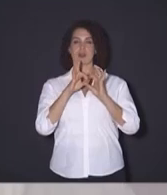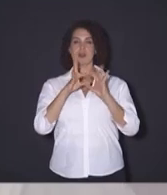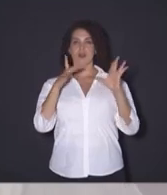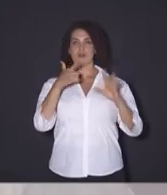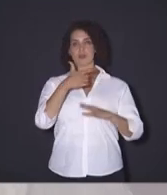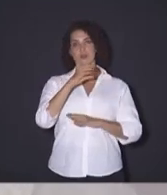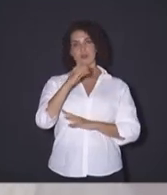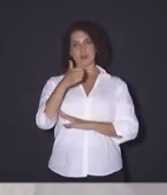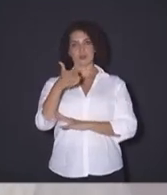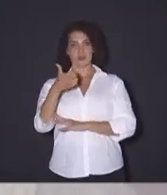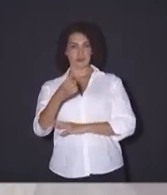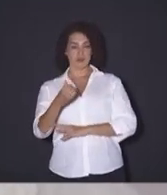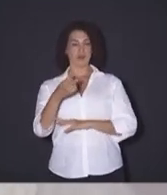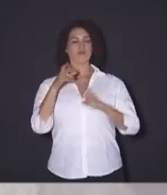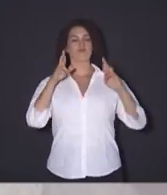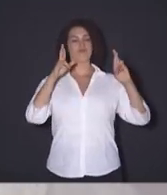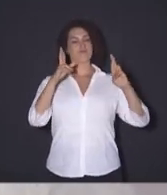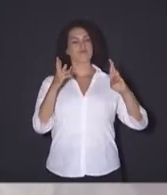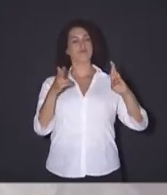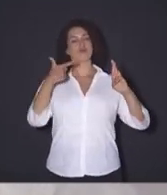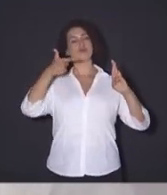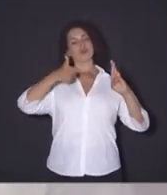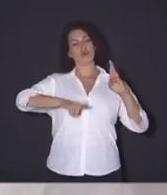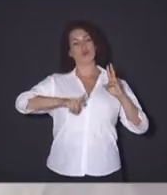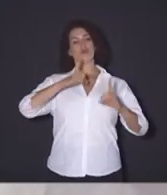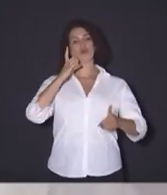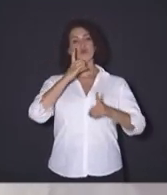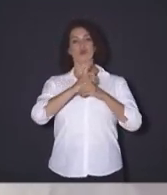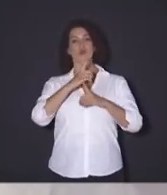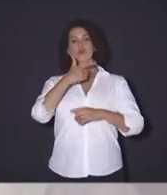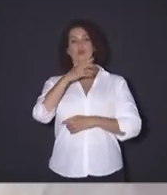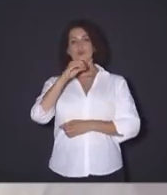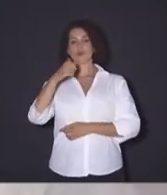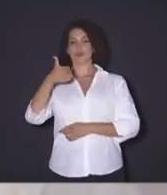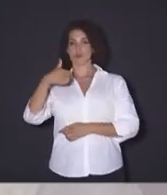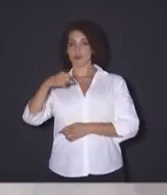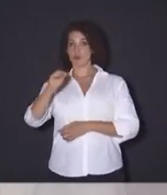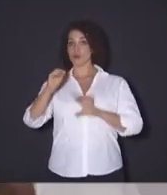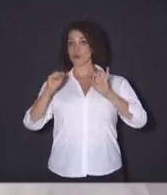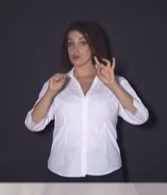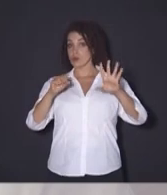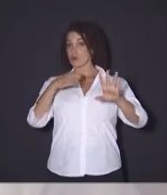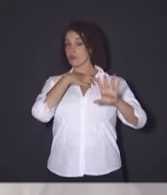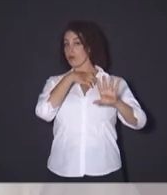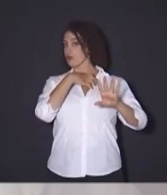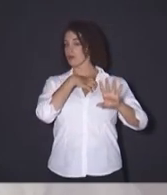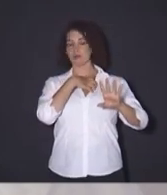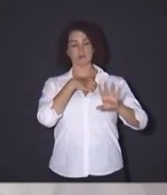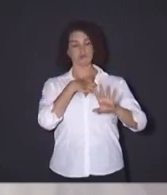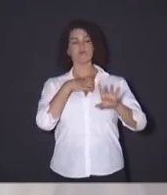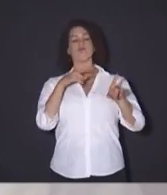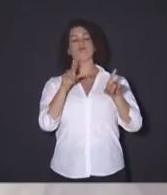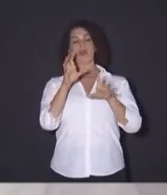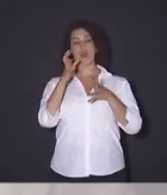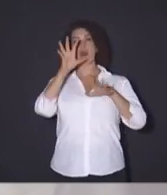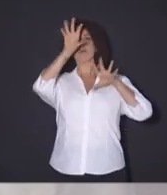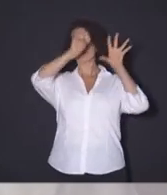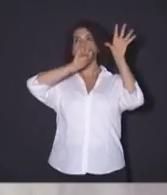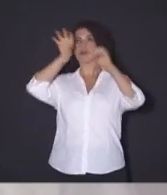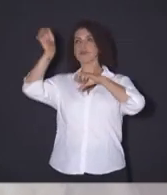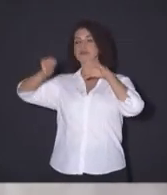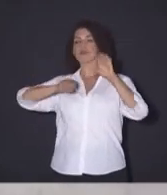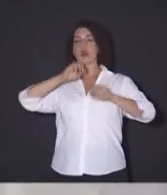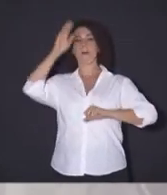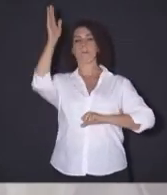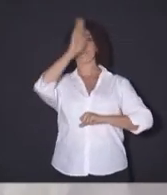voltar a realizar esse encontro de 2018 não só com iniciativas baianas mas a iniciativa de todas as partes do brasil do norte ao